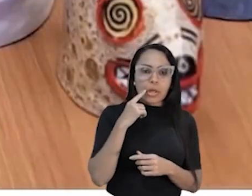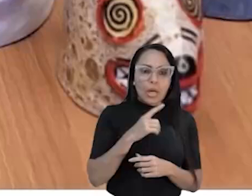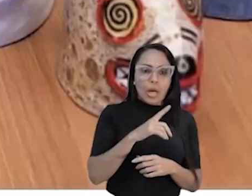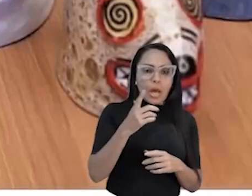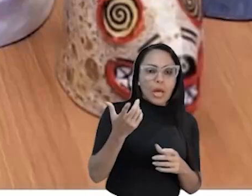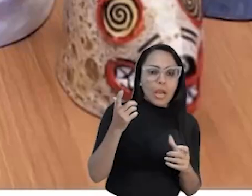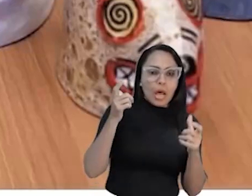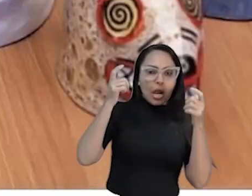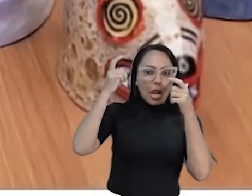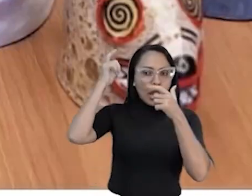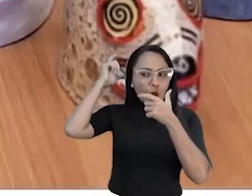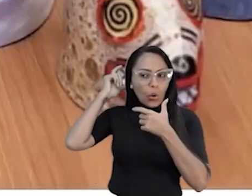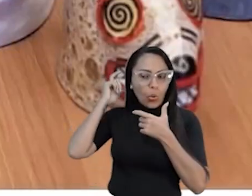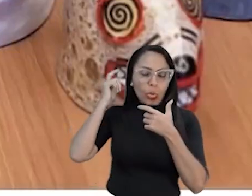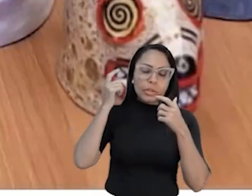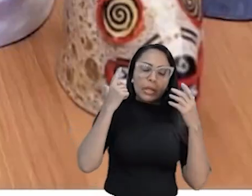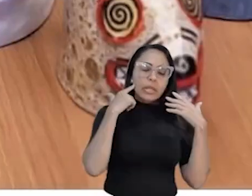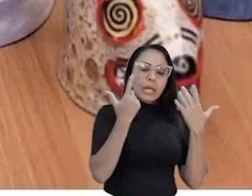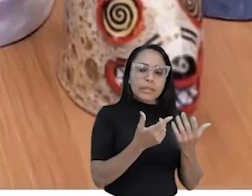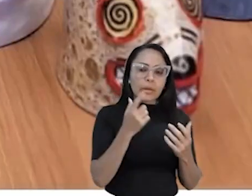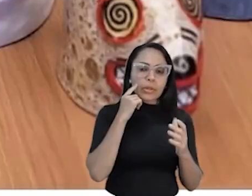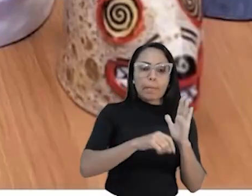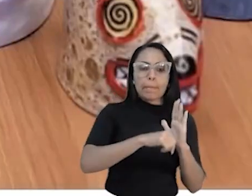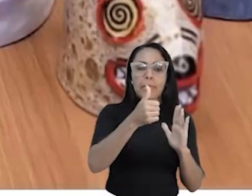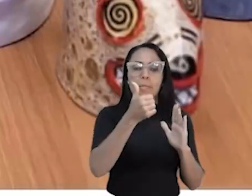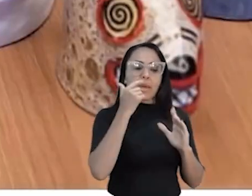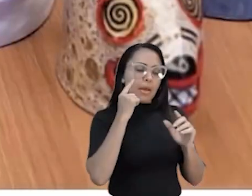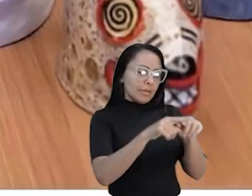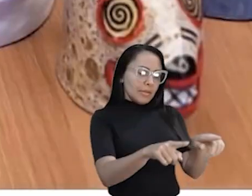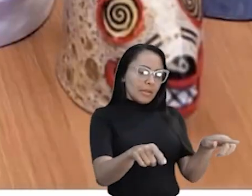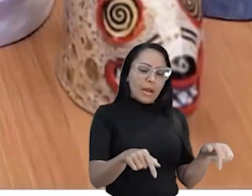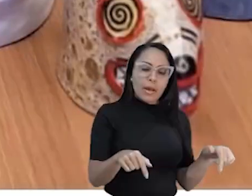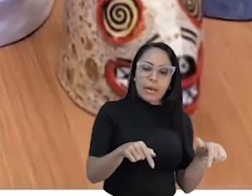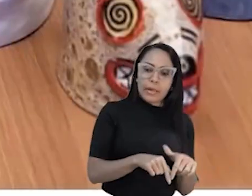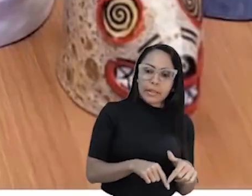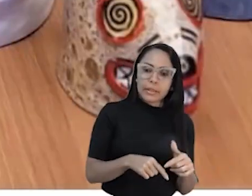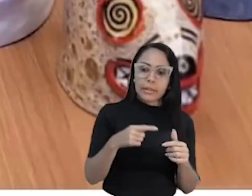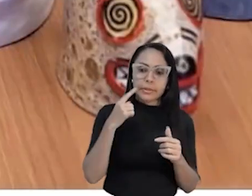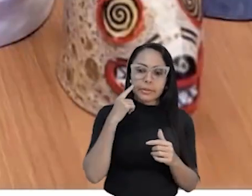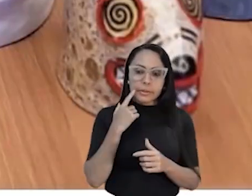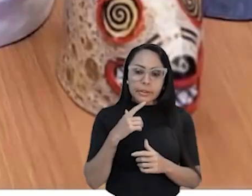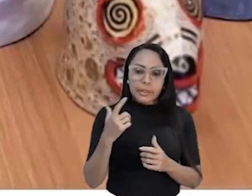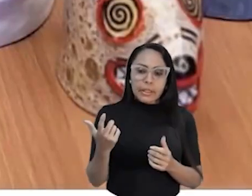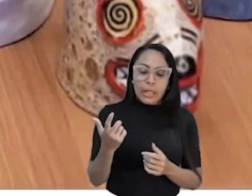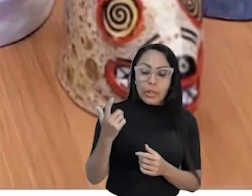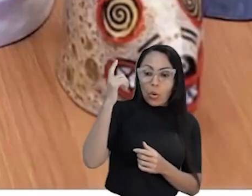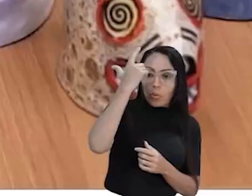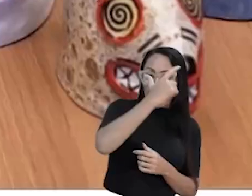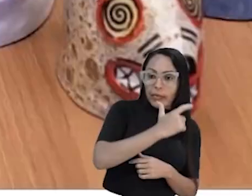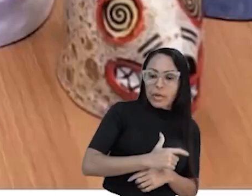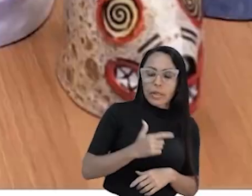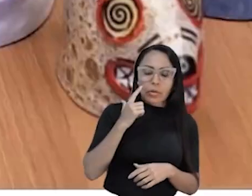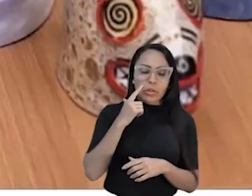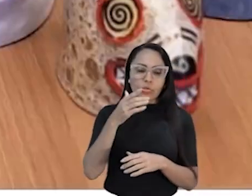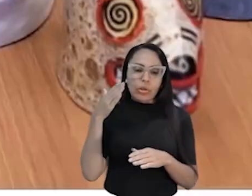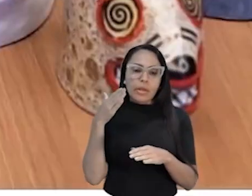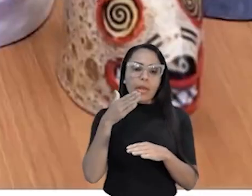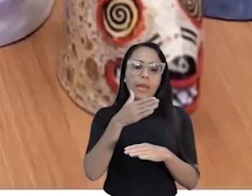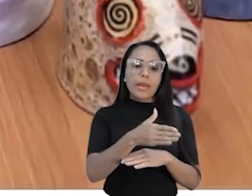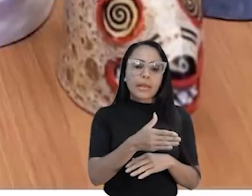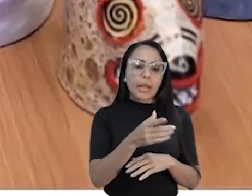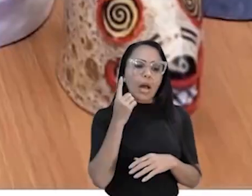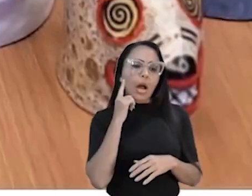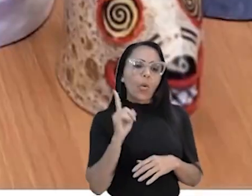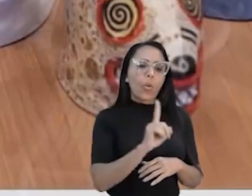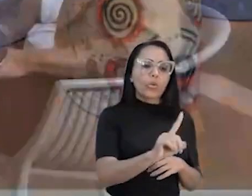laúças, elas estão exatamente na primeira sala, né? Que a gente entra. Quando a gente entra no hall de entrada. Que é uma loja,